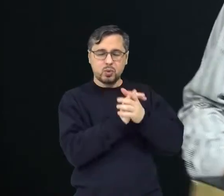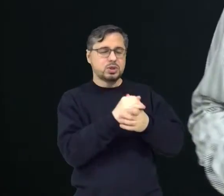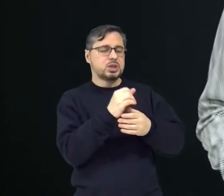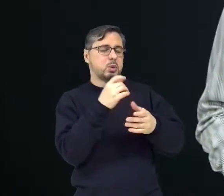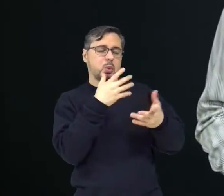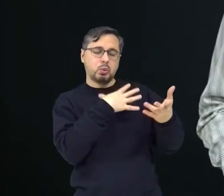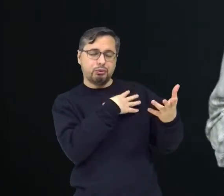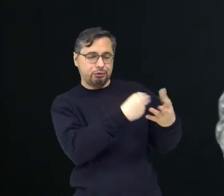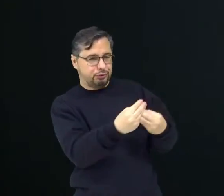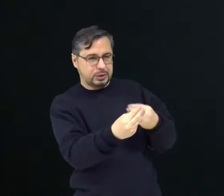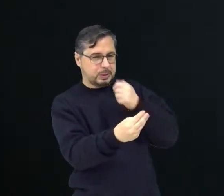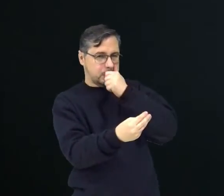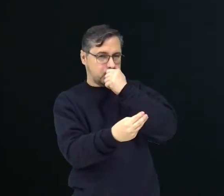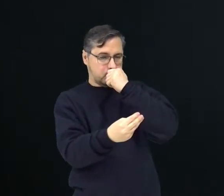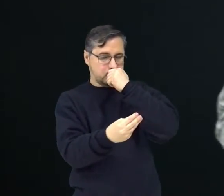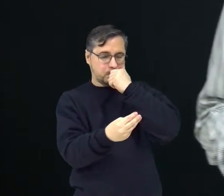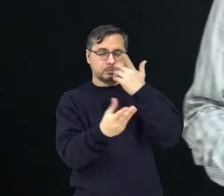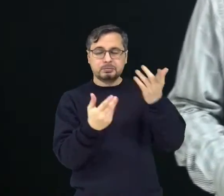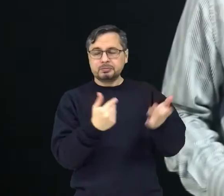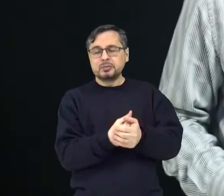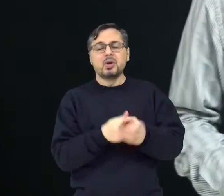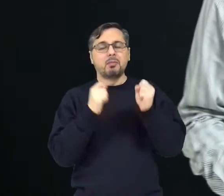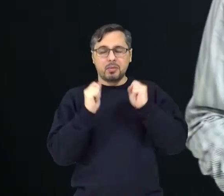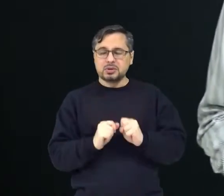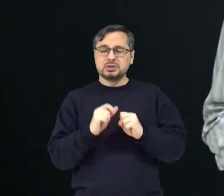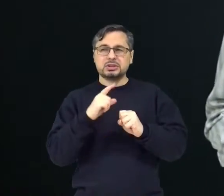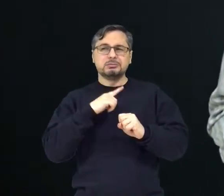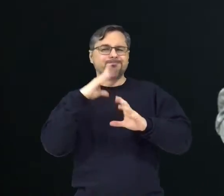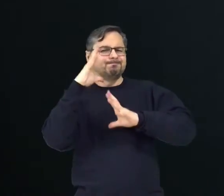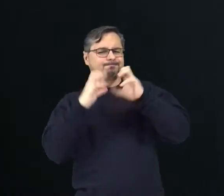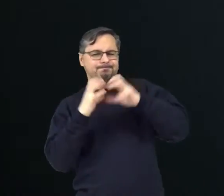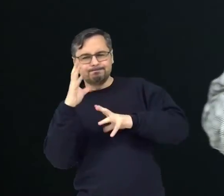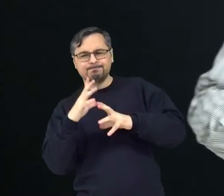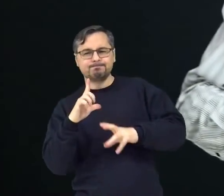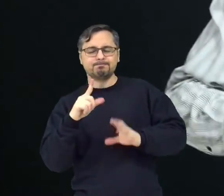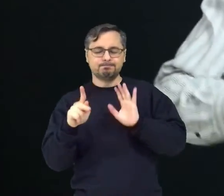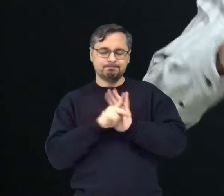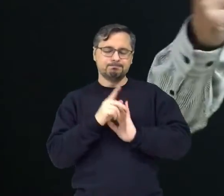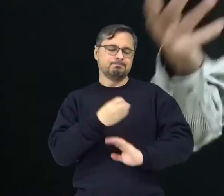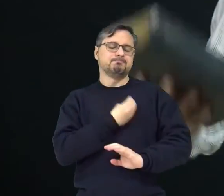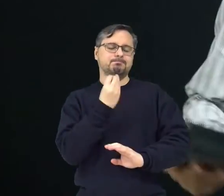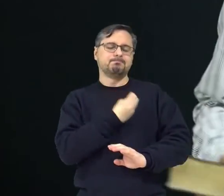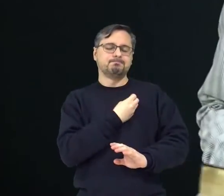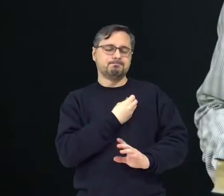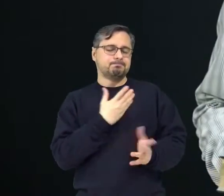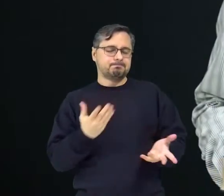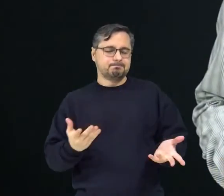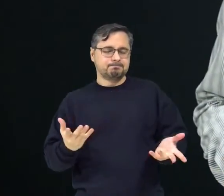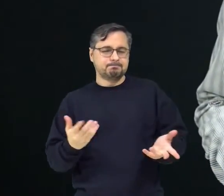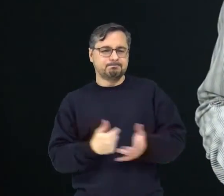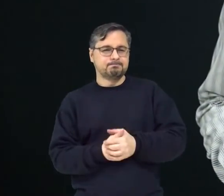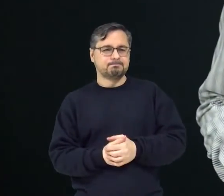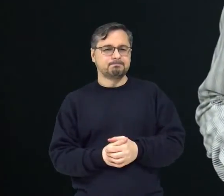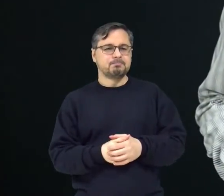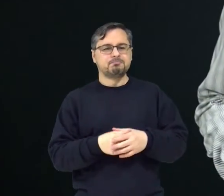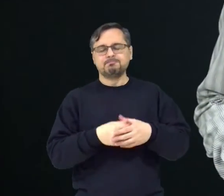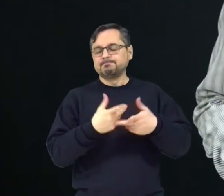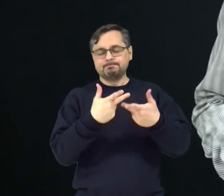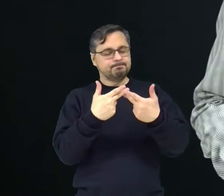crises familiares. Você poderá ter uma crise existencial. Você poderá ter uma crise em